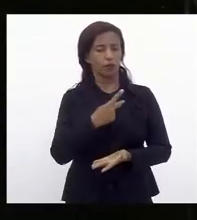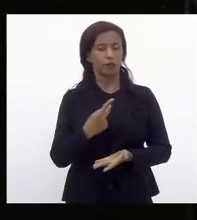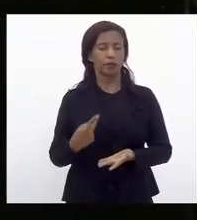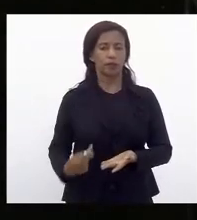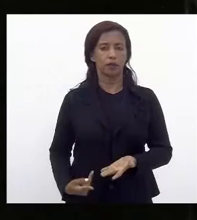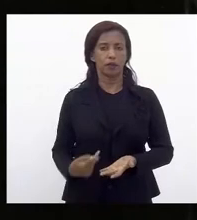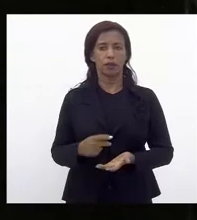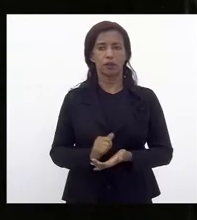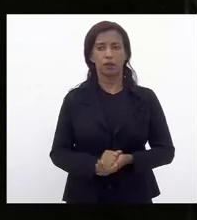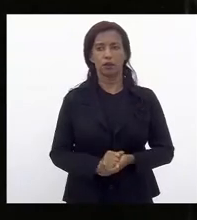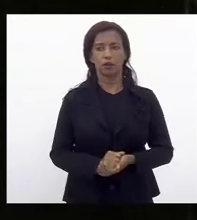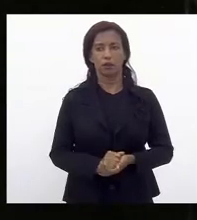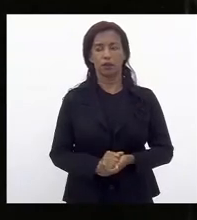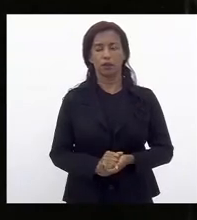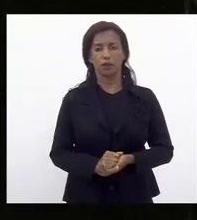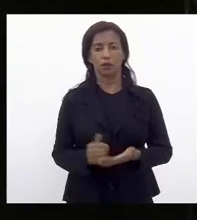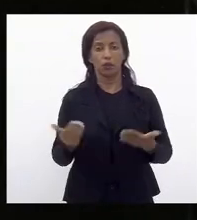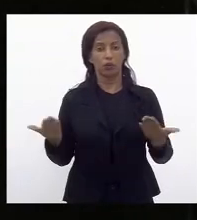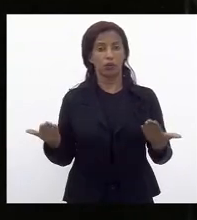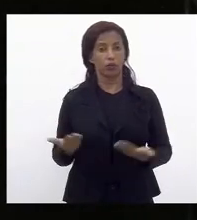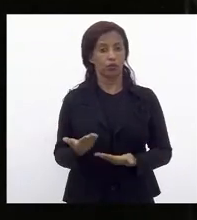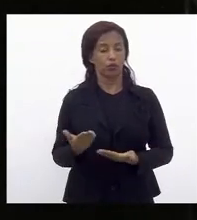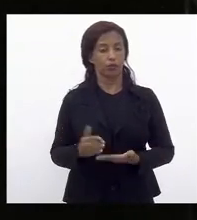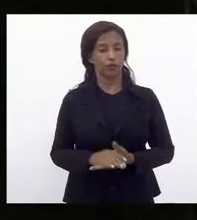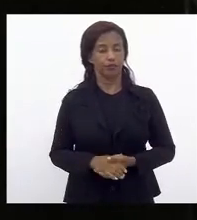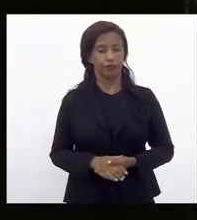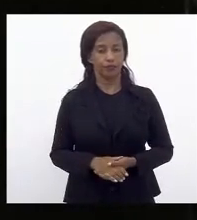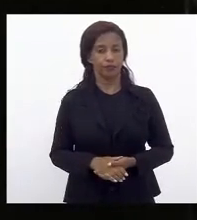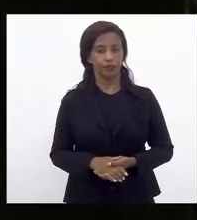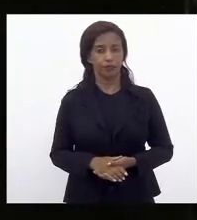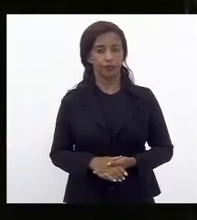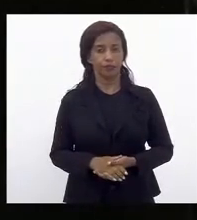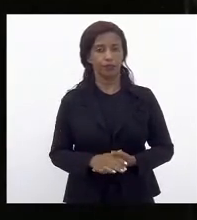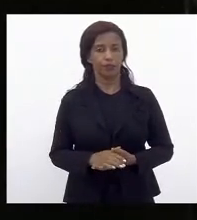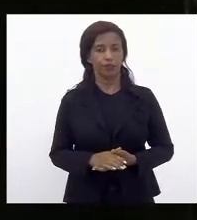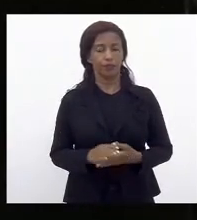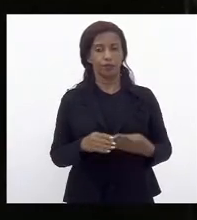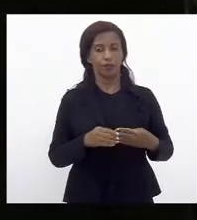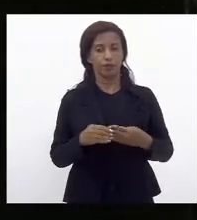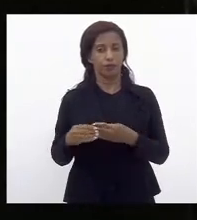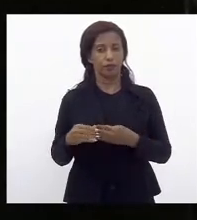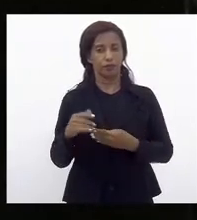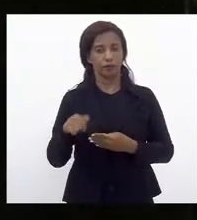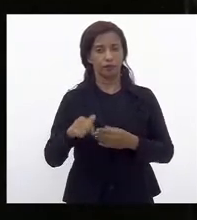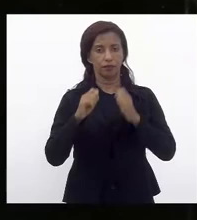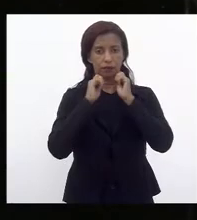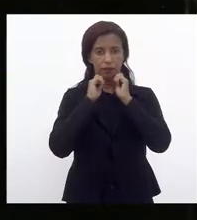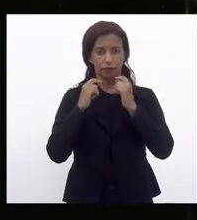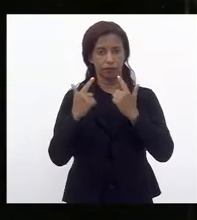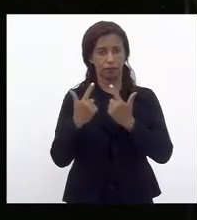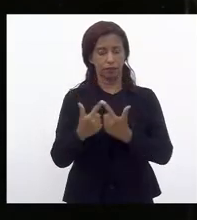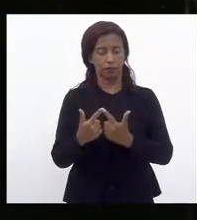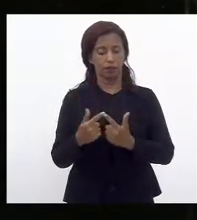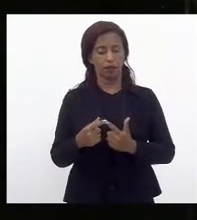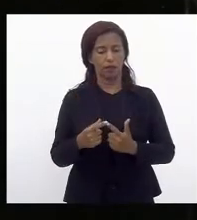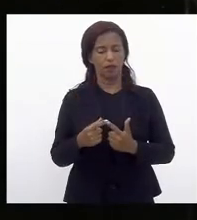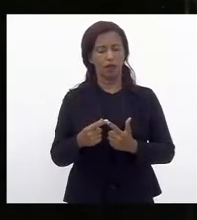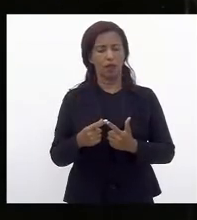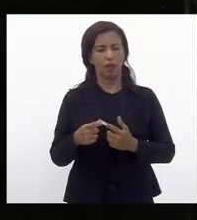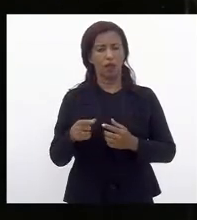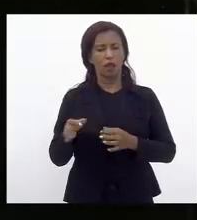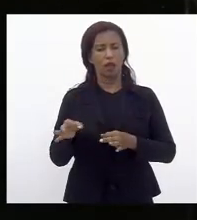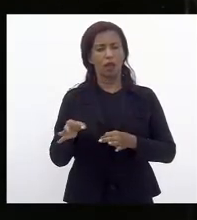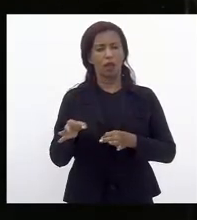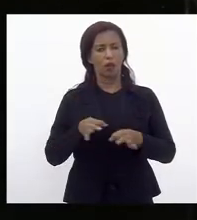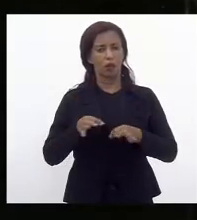presidindo na data de hoje, a direção dessa casa. É um projeto de resolução de